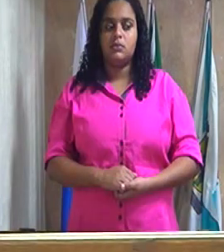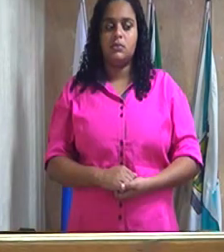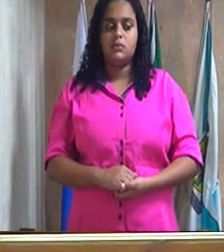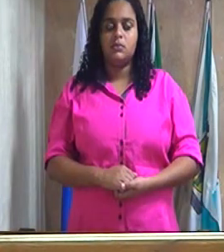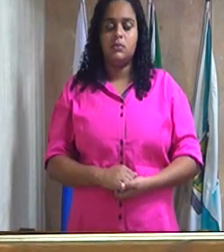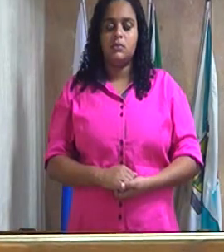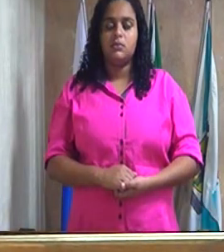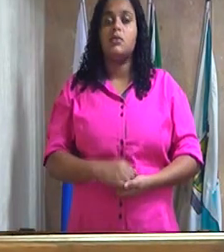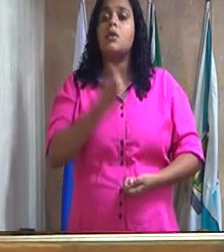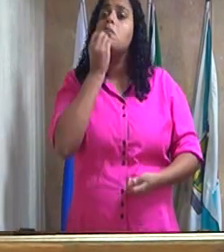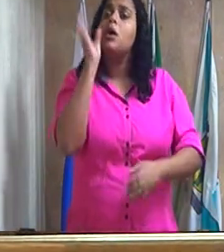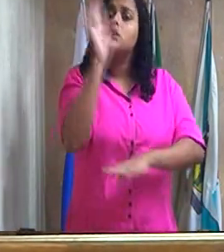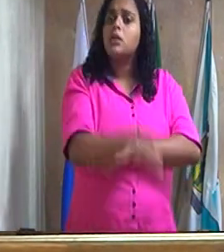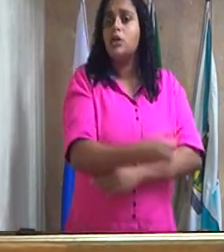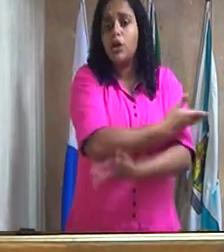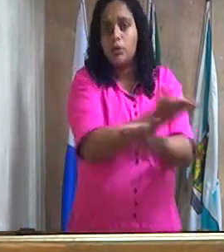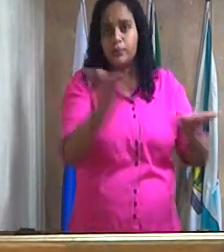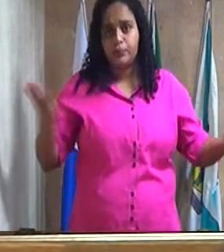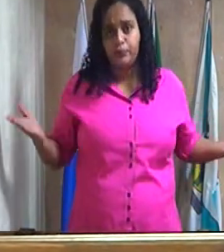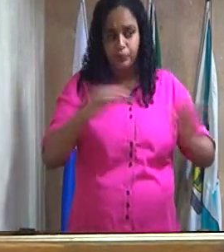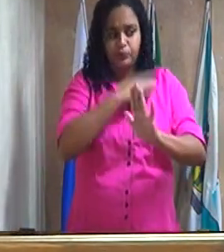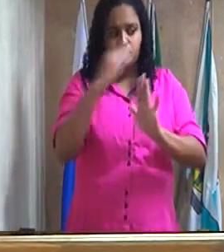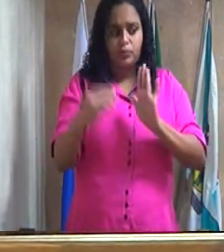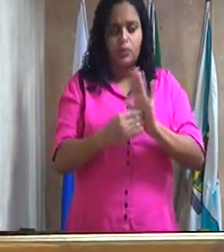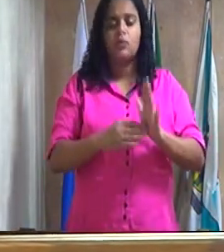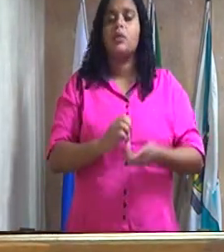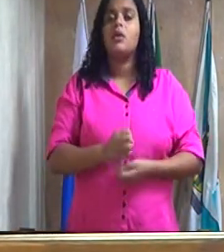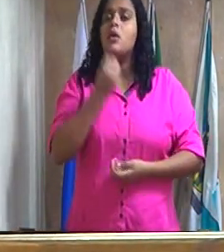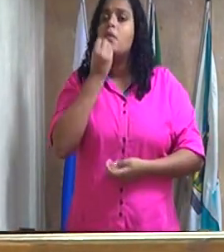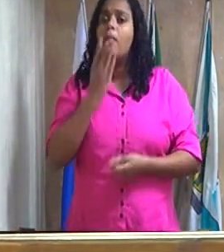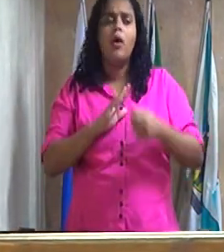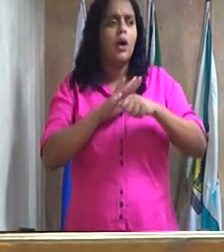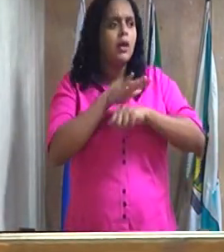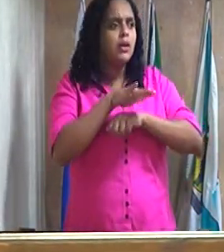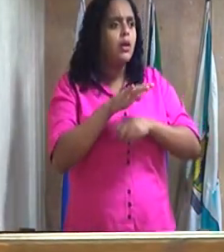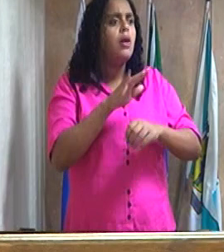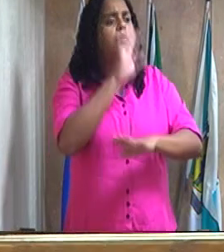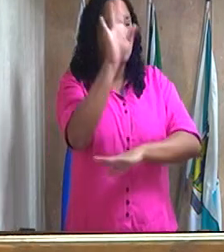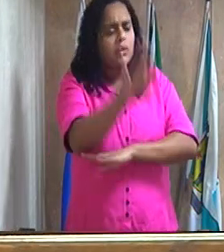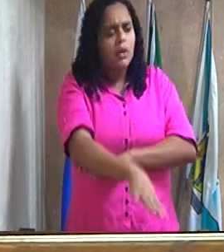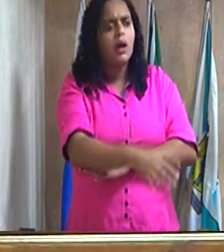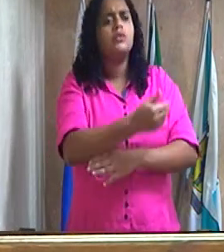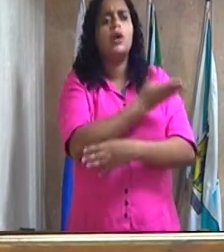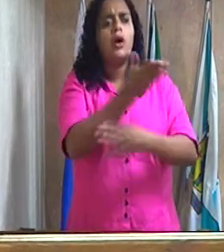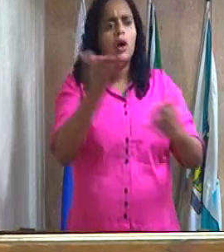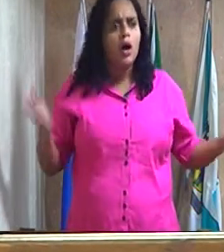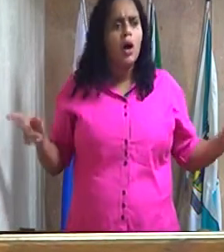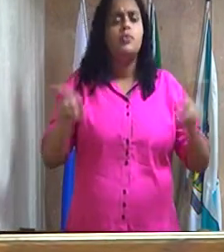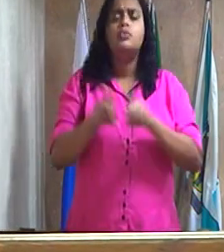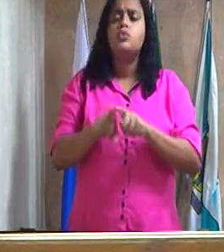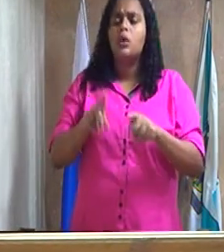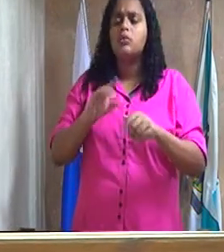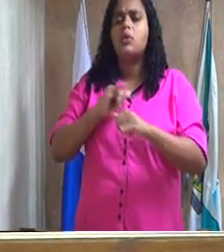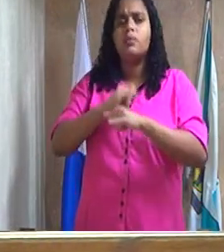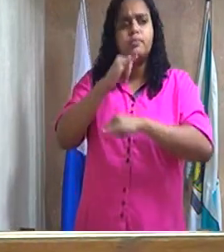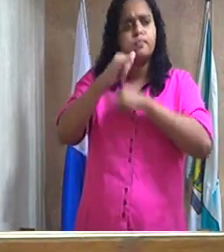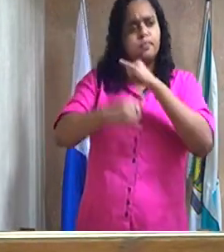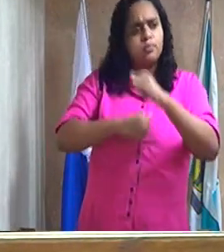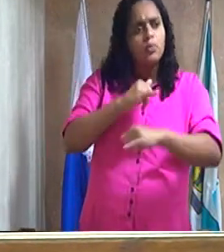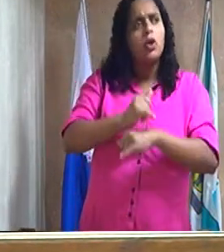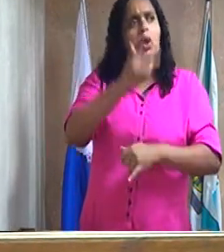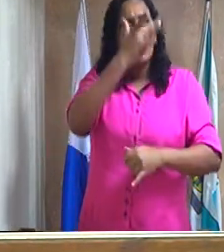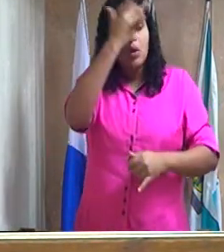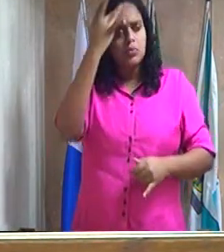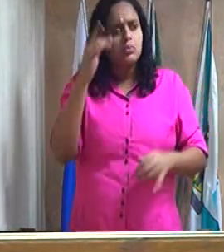Boa tarde a todos. Boa tarde, meus pares, a toda a imprensa, a todo o público